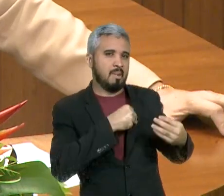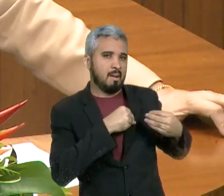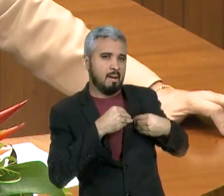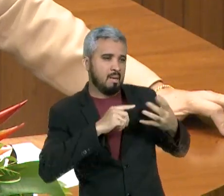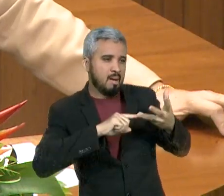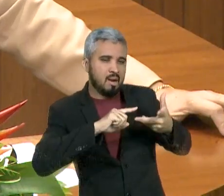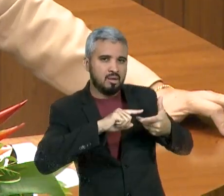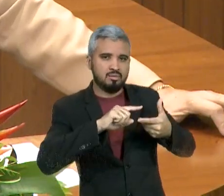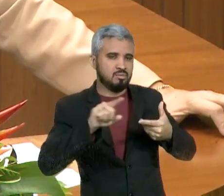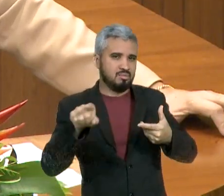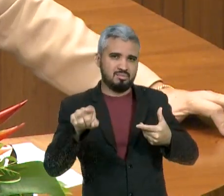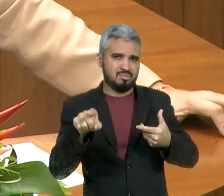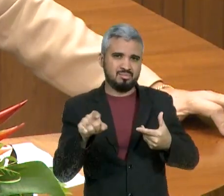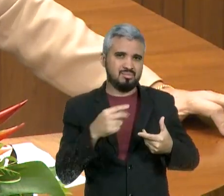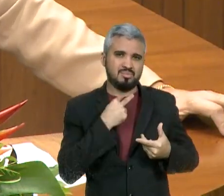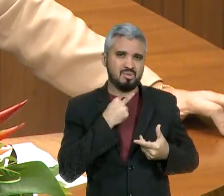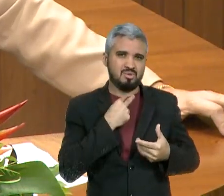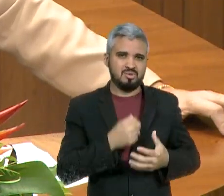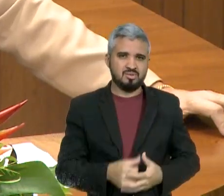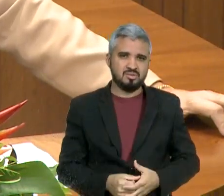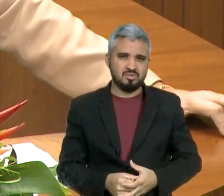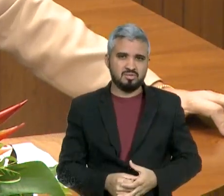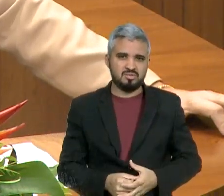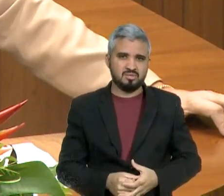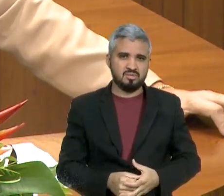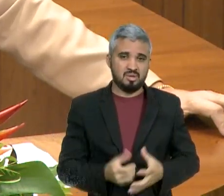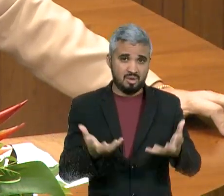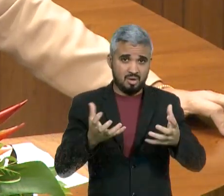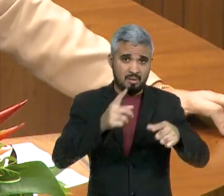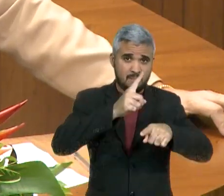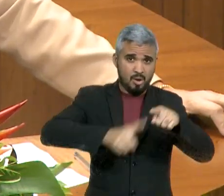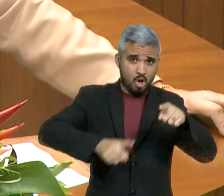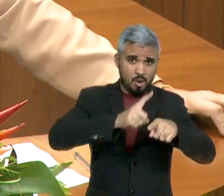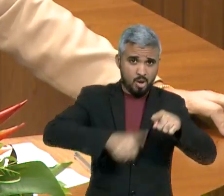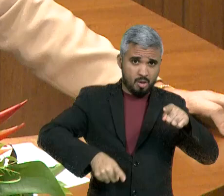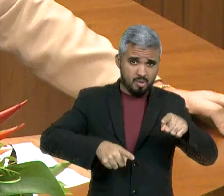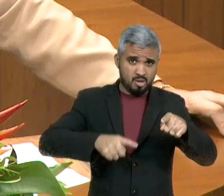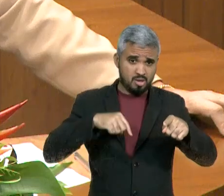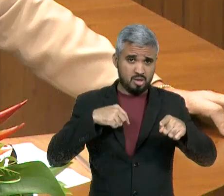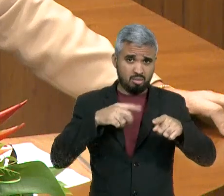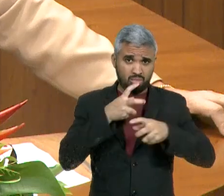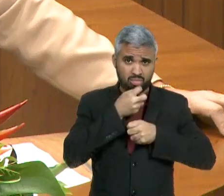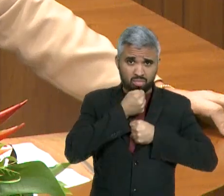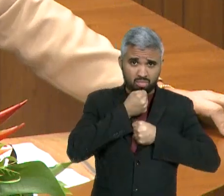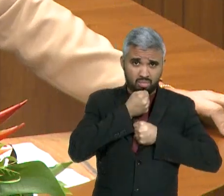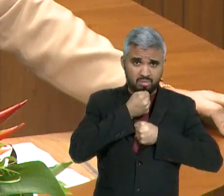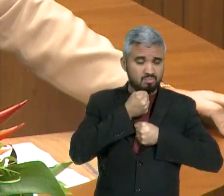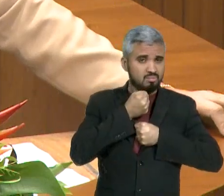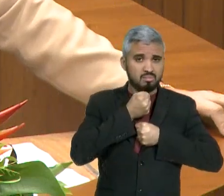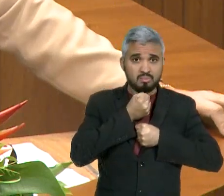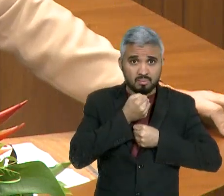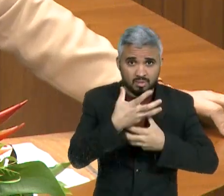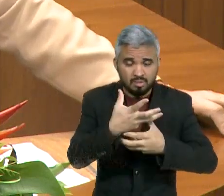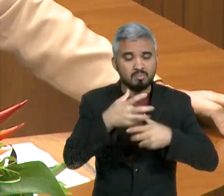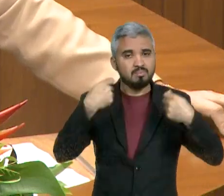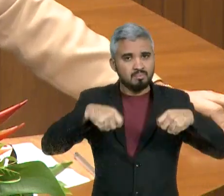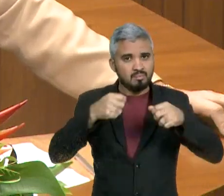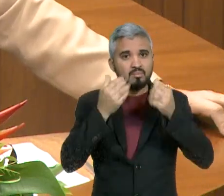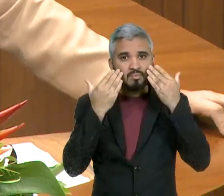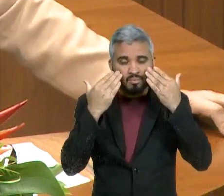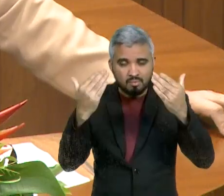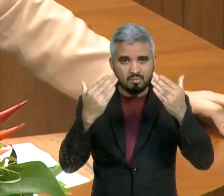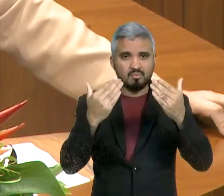falar a verdade? De maneira nenhuma. De maneira nenhuma pode nos impedir, podem querer.